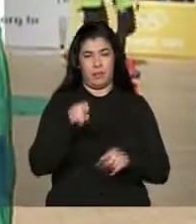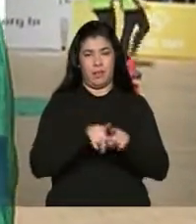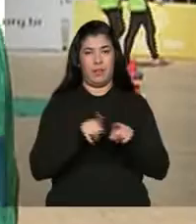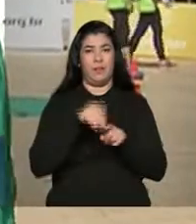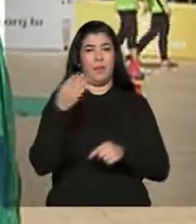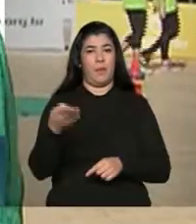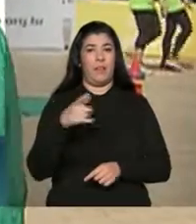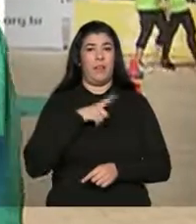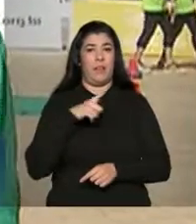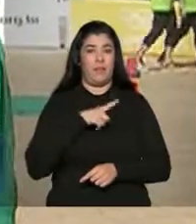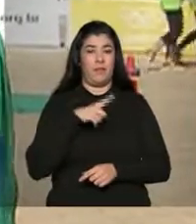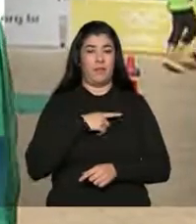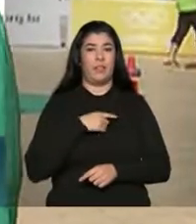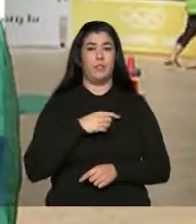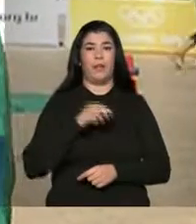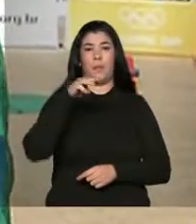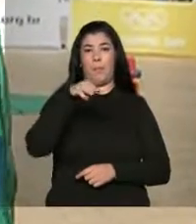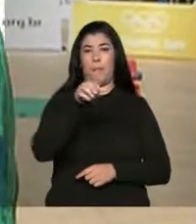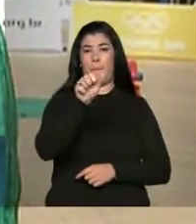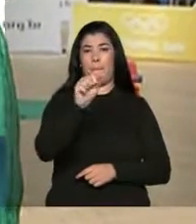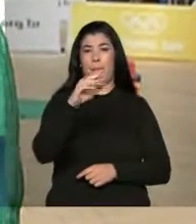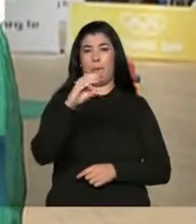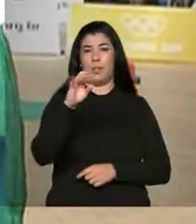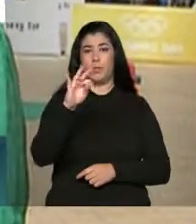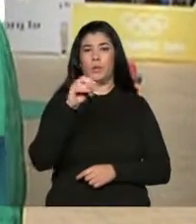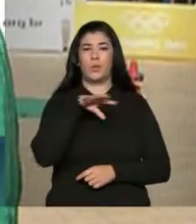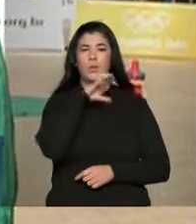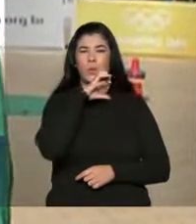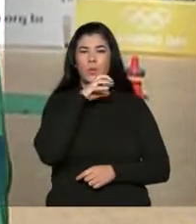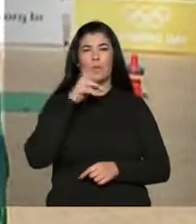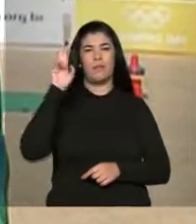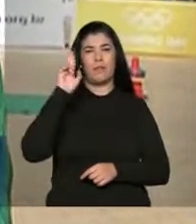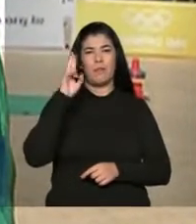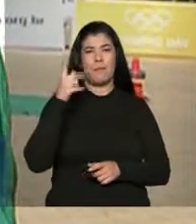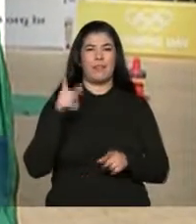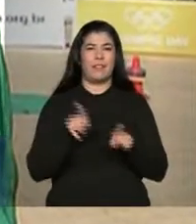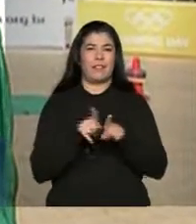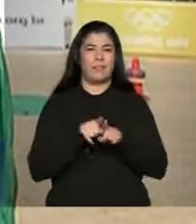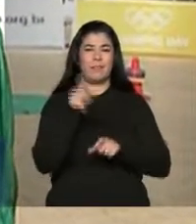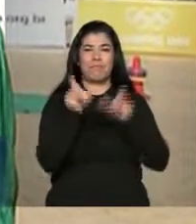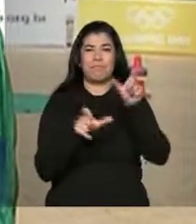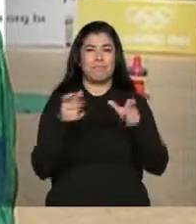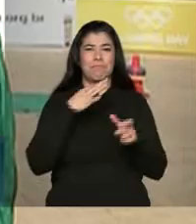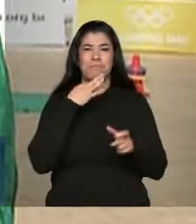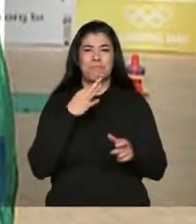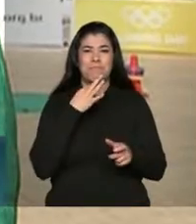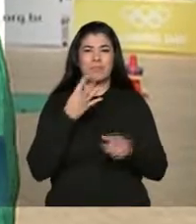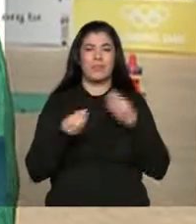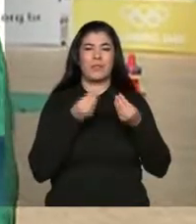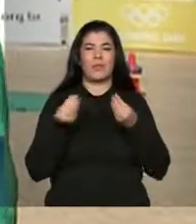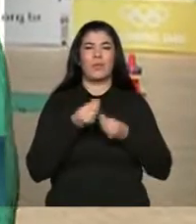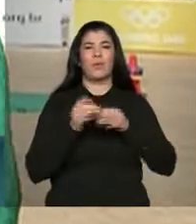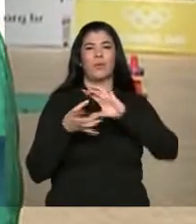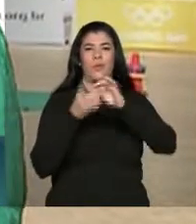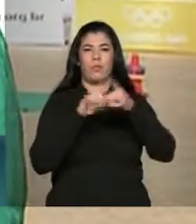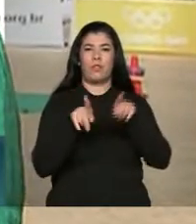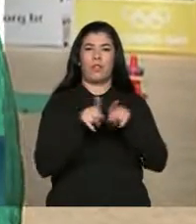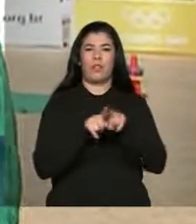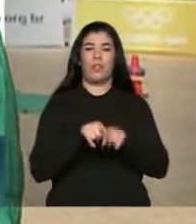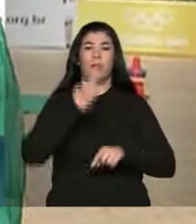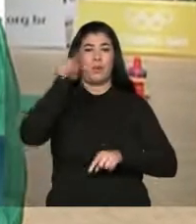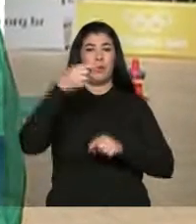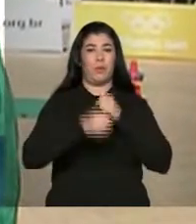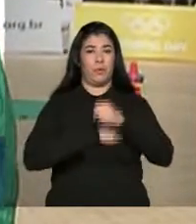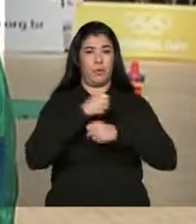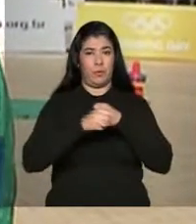inspirar os brasileiros a torcerem pelos seus atletas tantos jogos pan americanos quanto nos jogos olímpicos e paraolímpicos de 2016